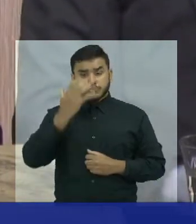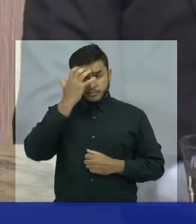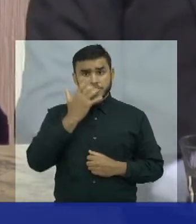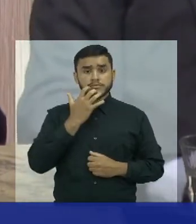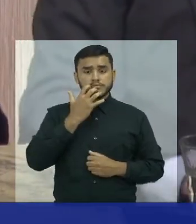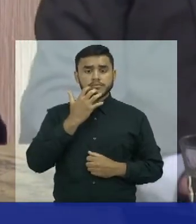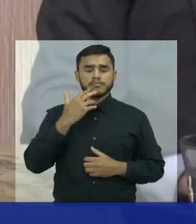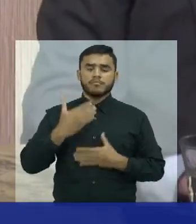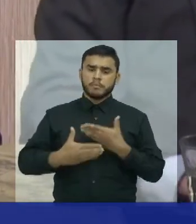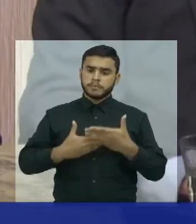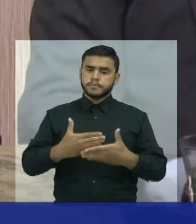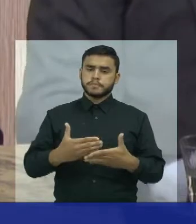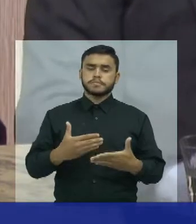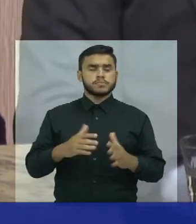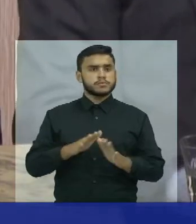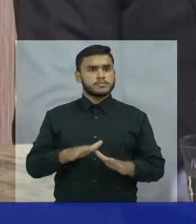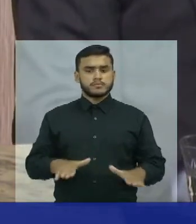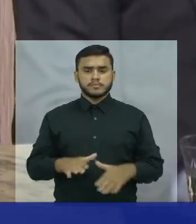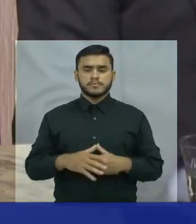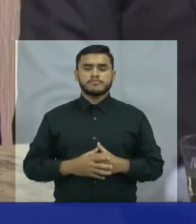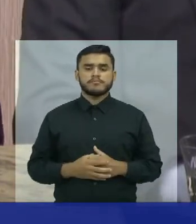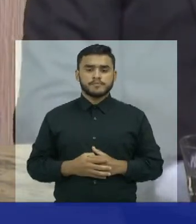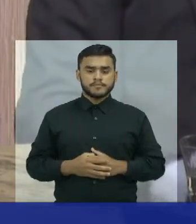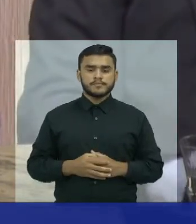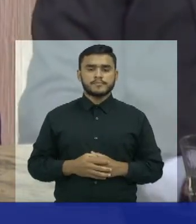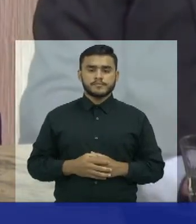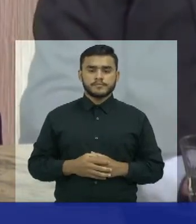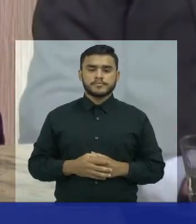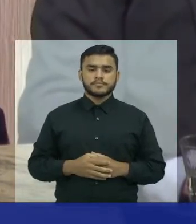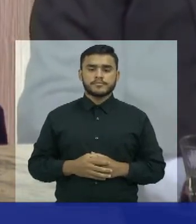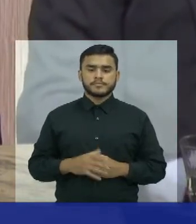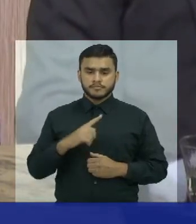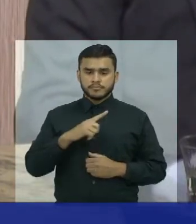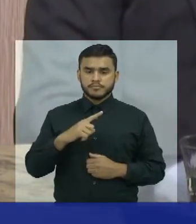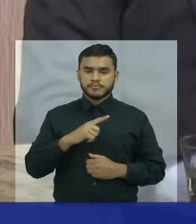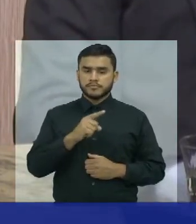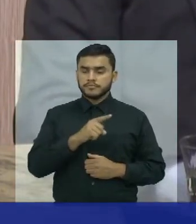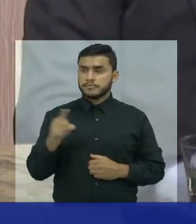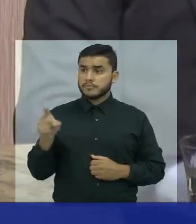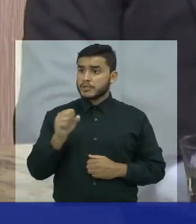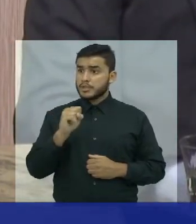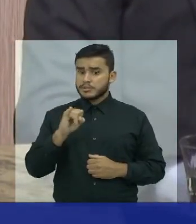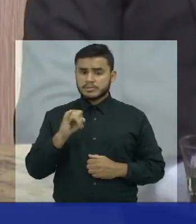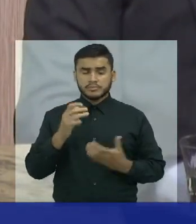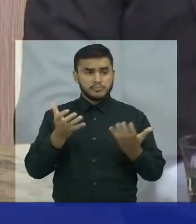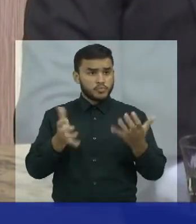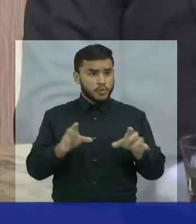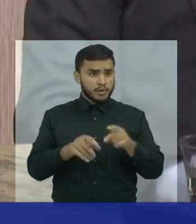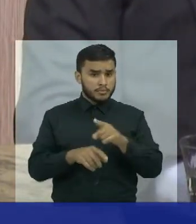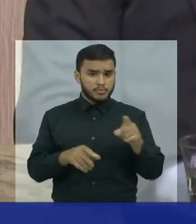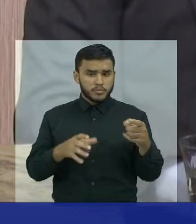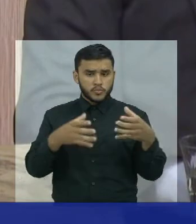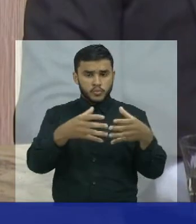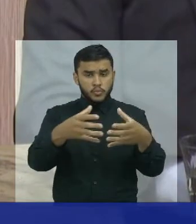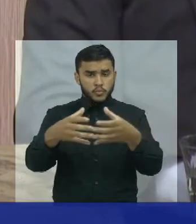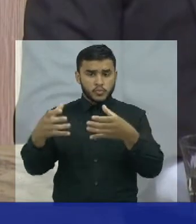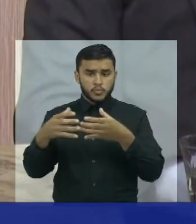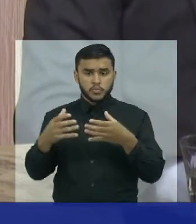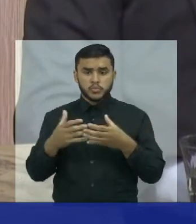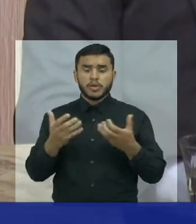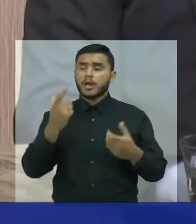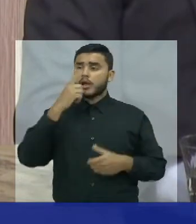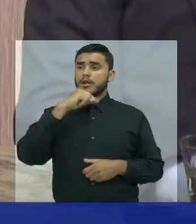Esse é o processo legislativo. E aqueles setores que não identificam um vereador que possa ser o porta-voz de suas